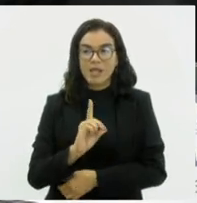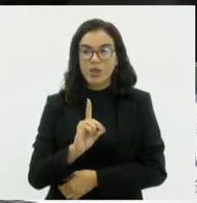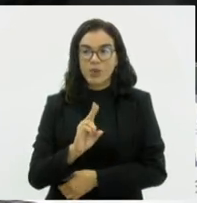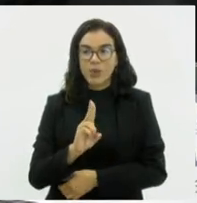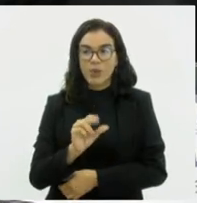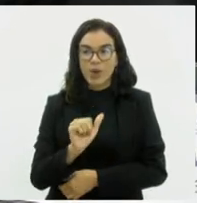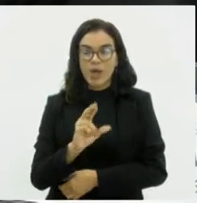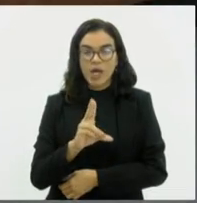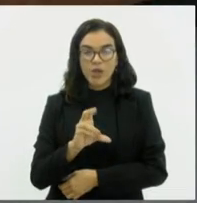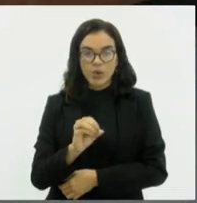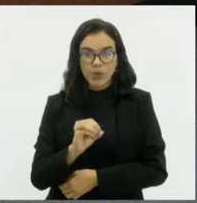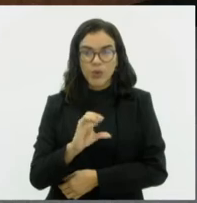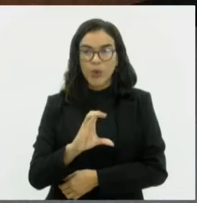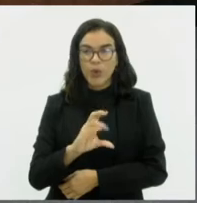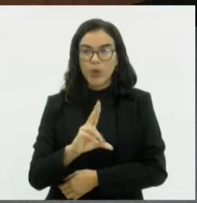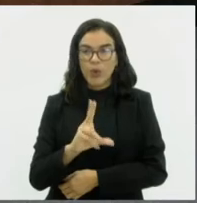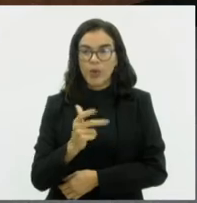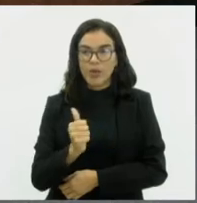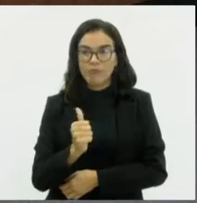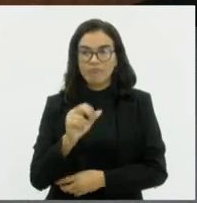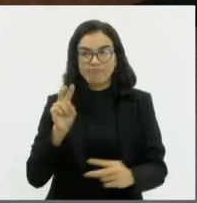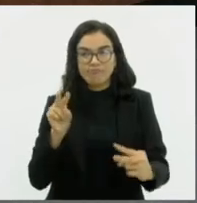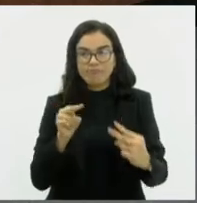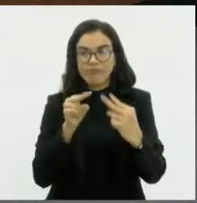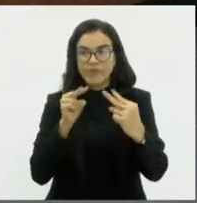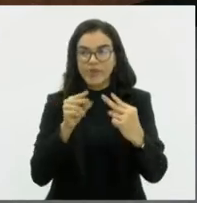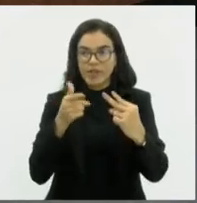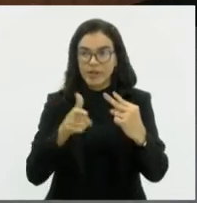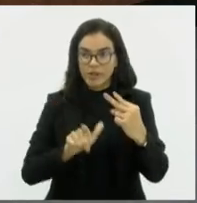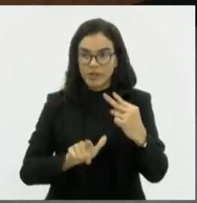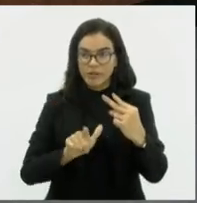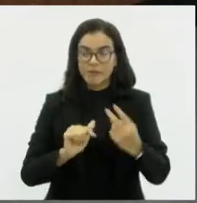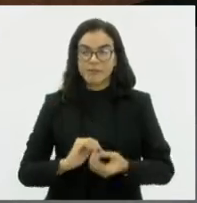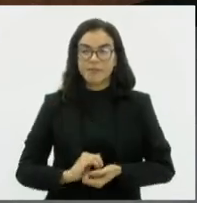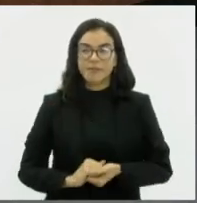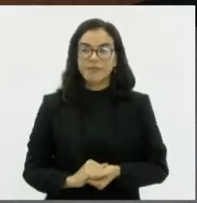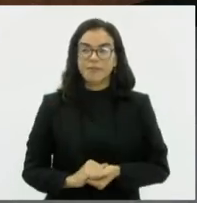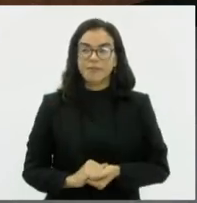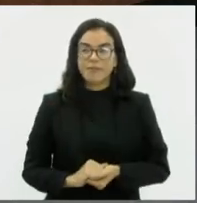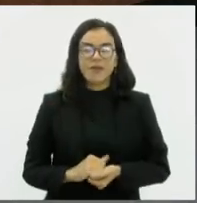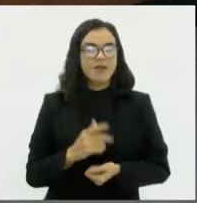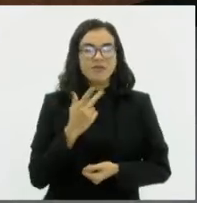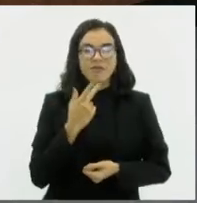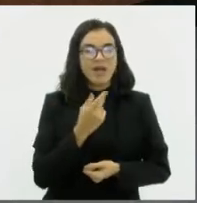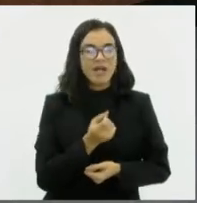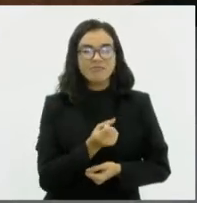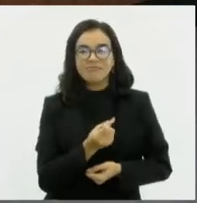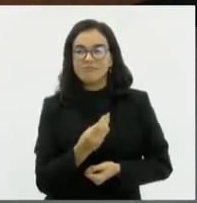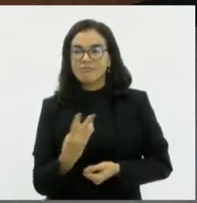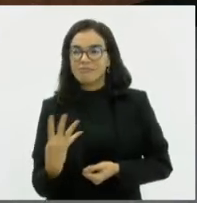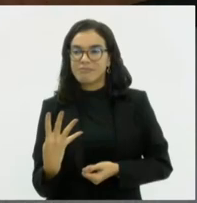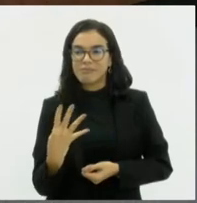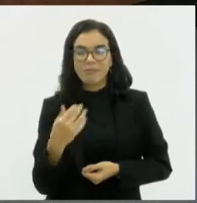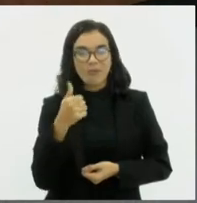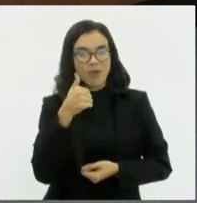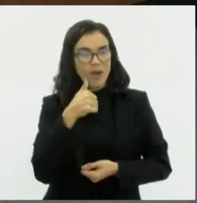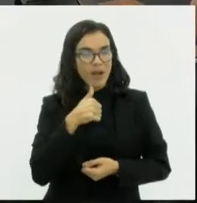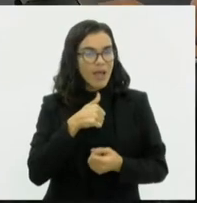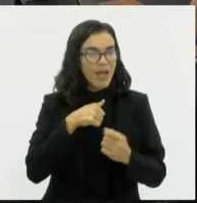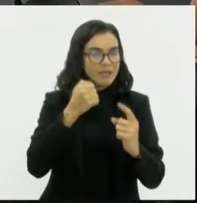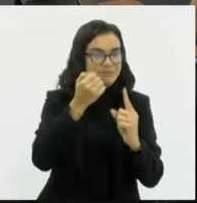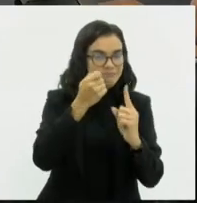alegria enorme revê-la. O que falar dessas mulheres, dessas guerreiras homenageadas hoje